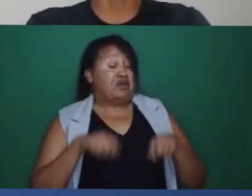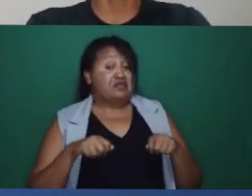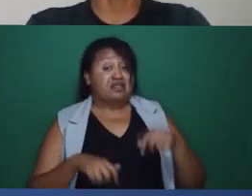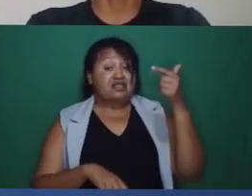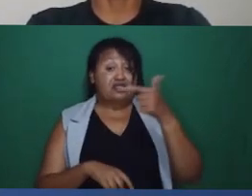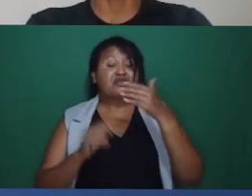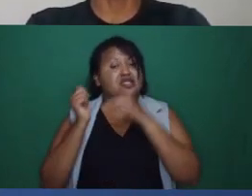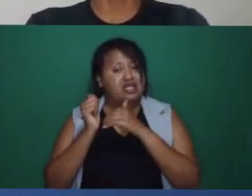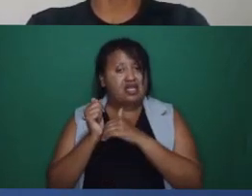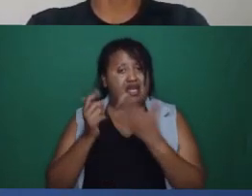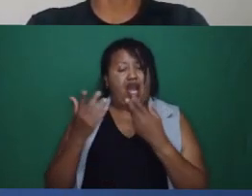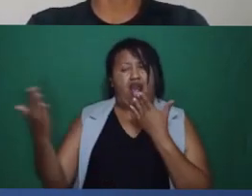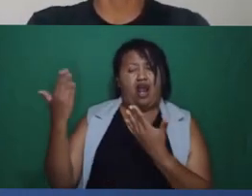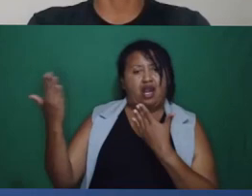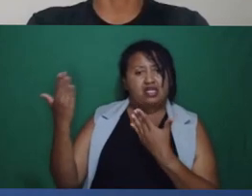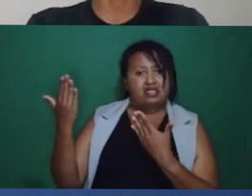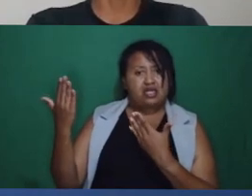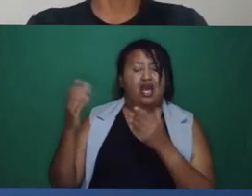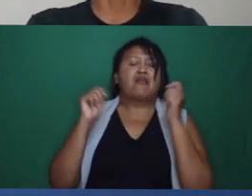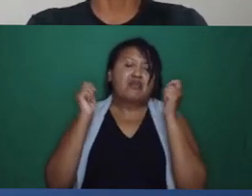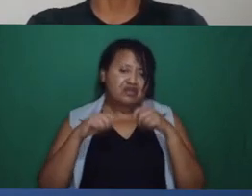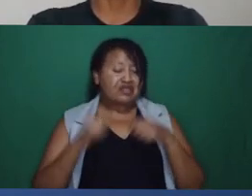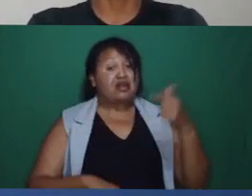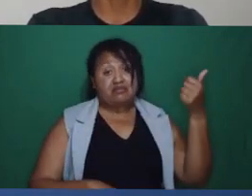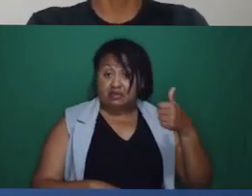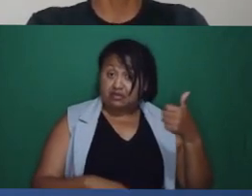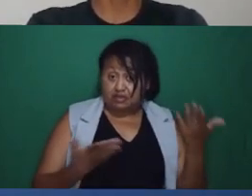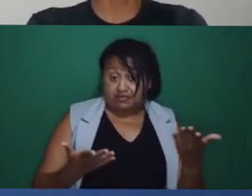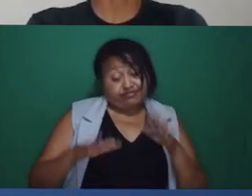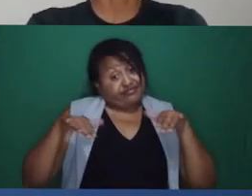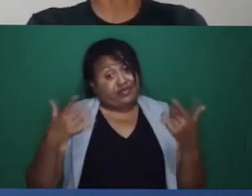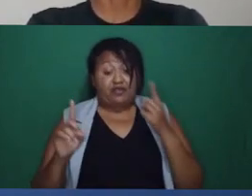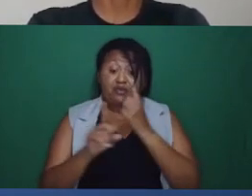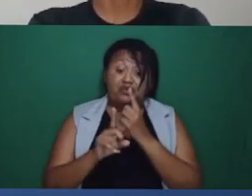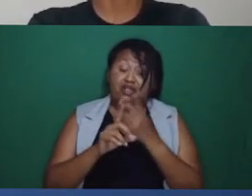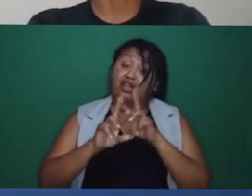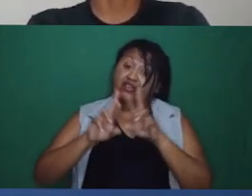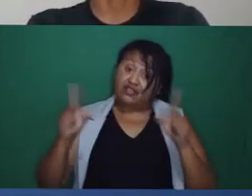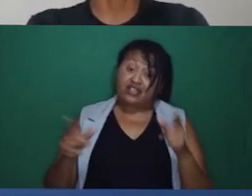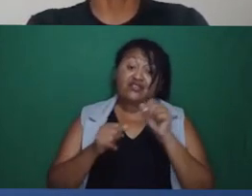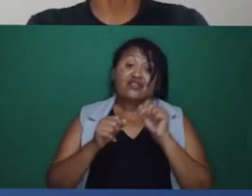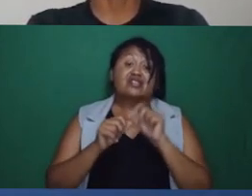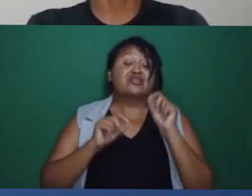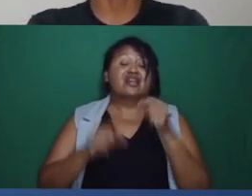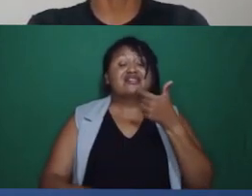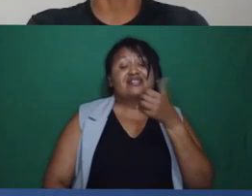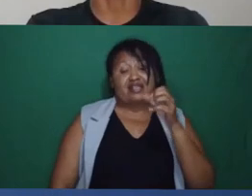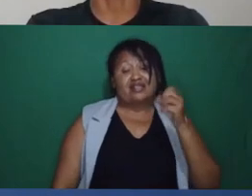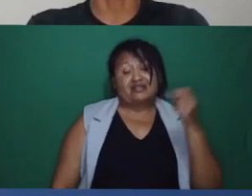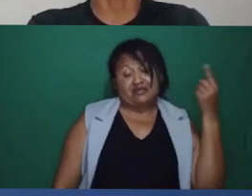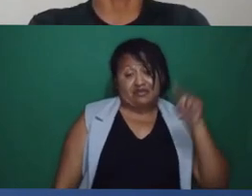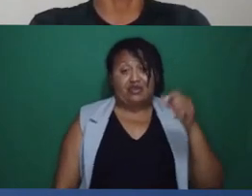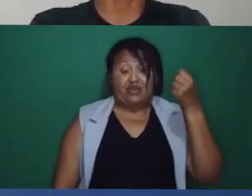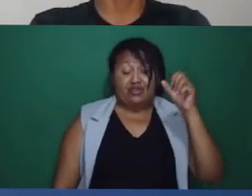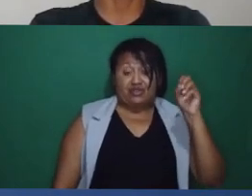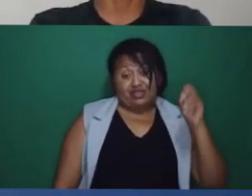da segunda senha com relação a possibilidade da primeira vamos encontrar essa diferença fazendo 100.800